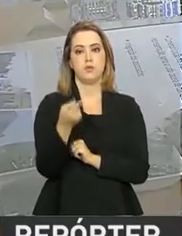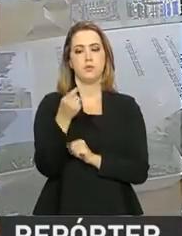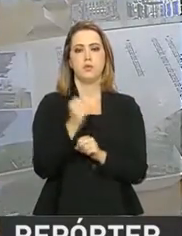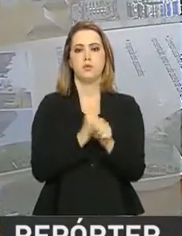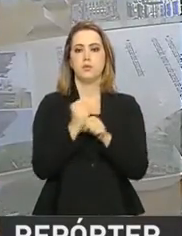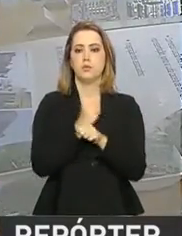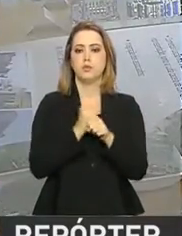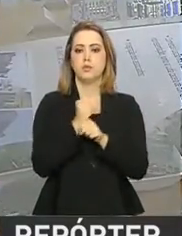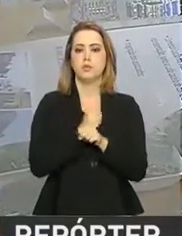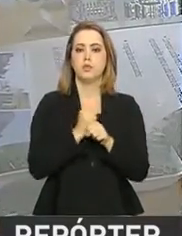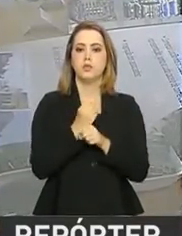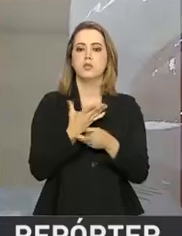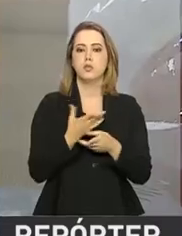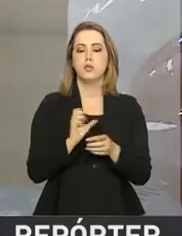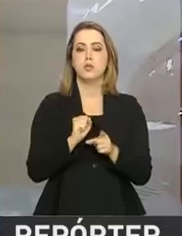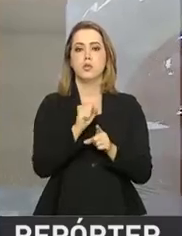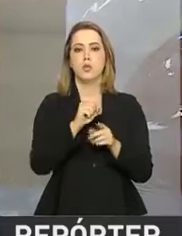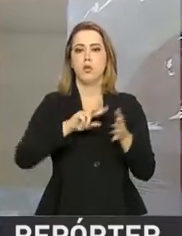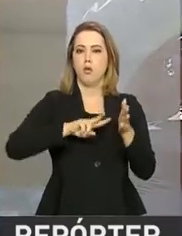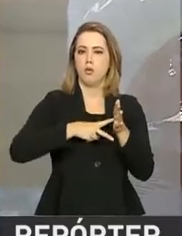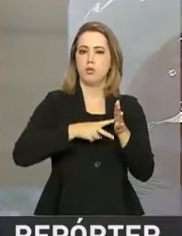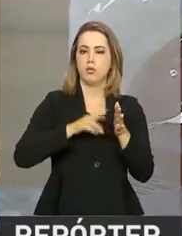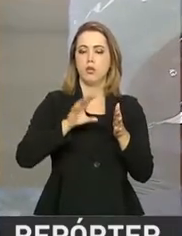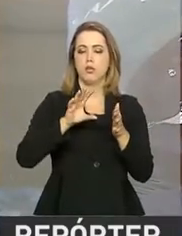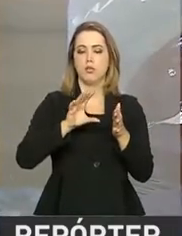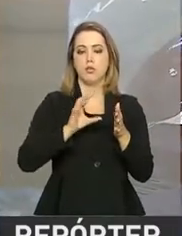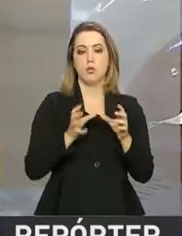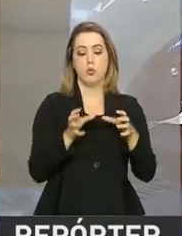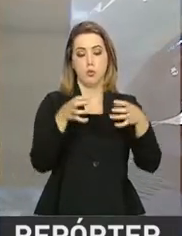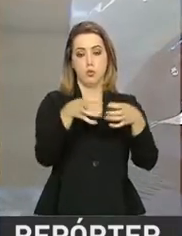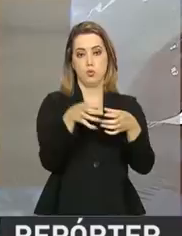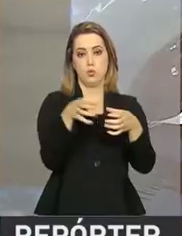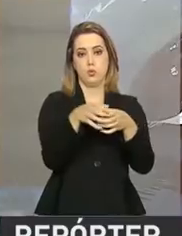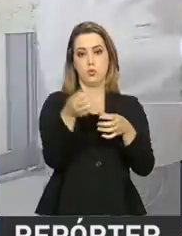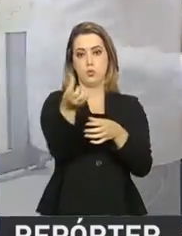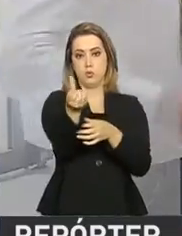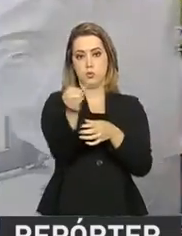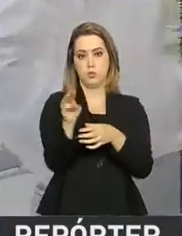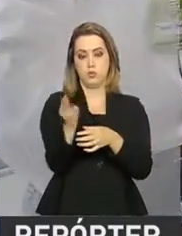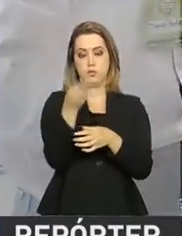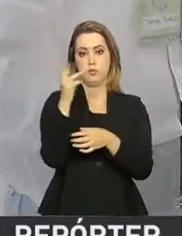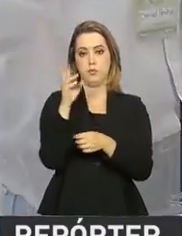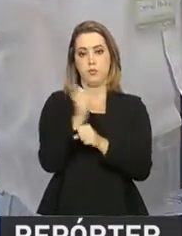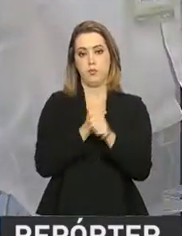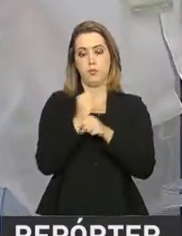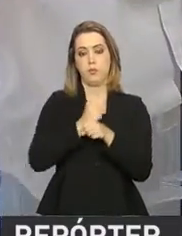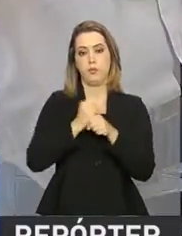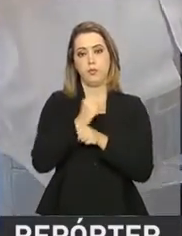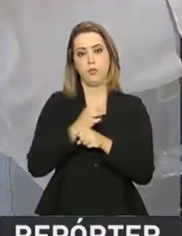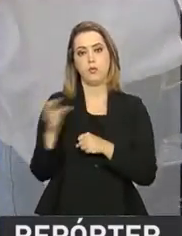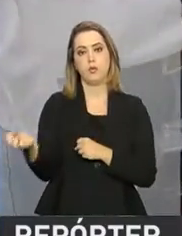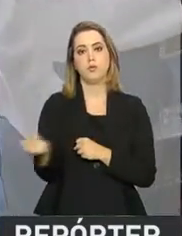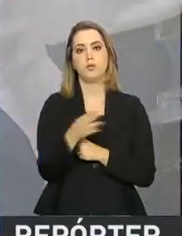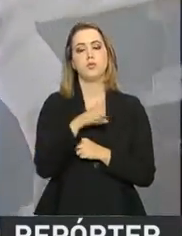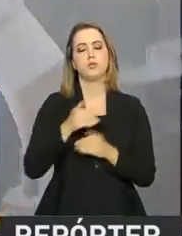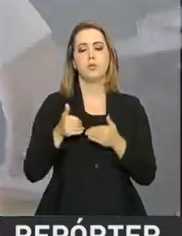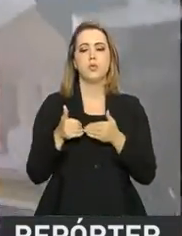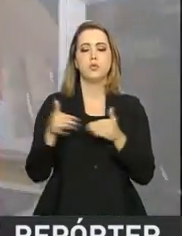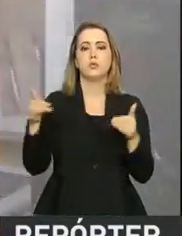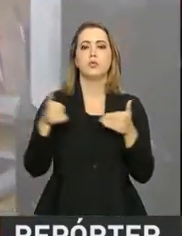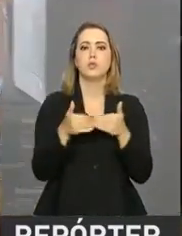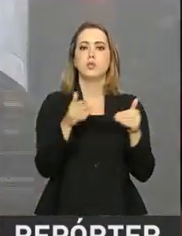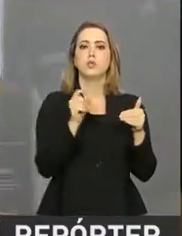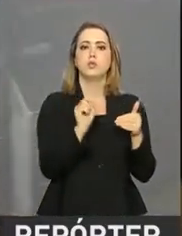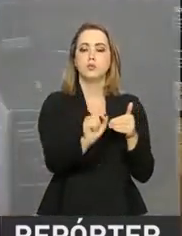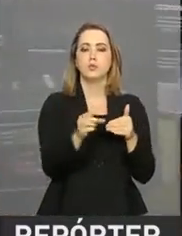cooperativas ou associações o limite é de 6 milhões de reais por ano às novas medidas abre um mercado potencial